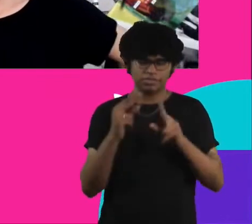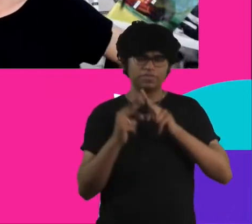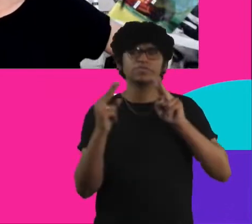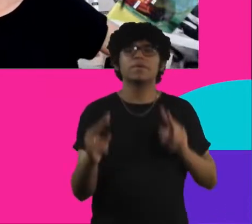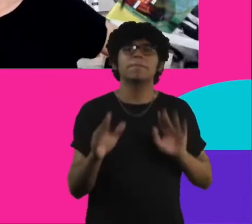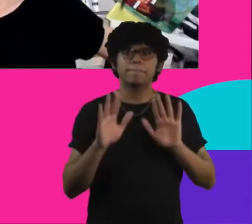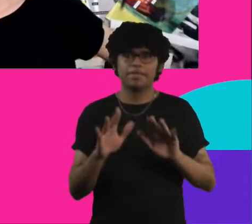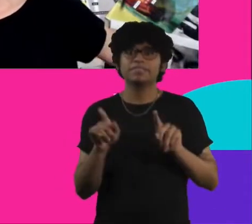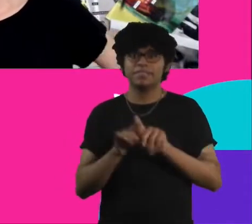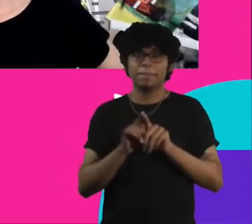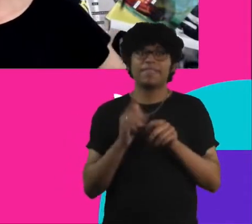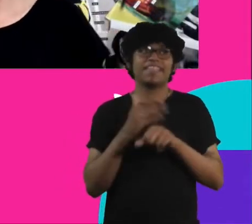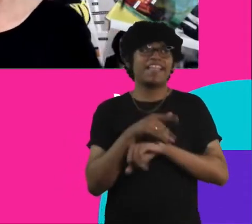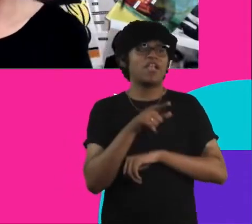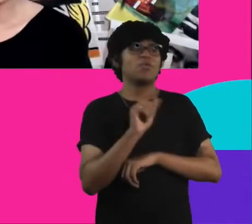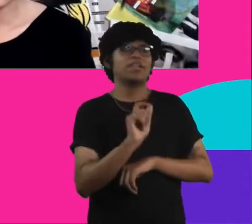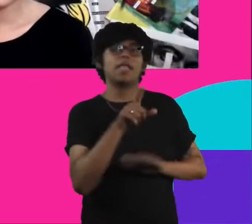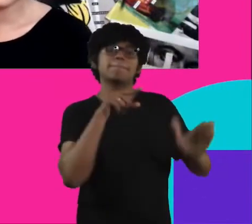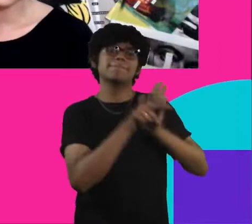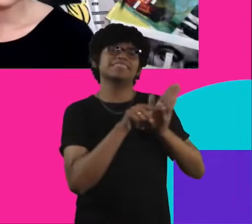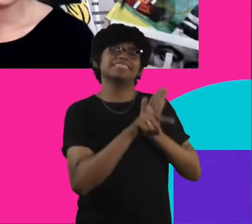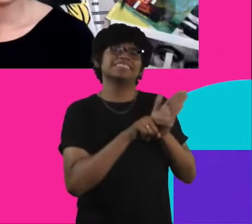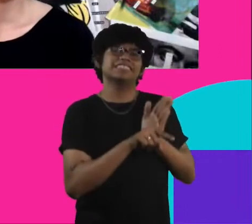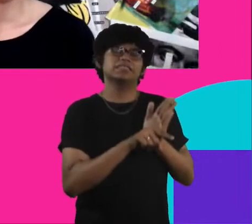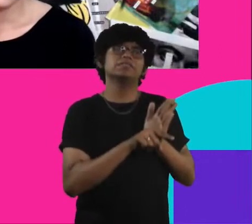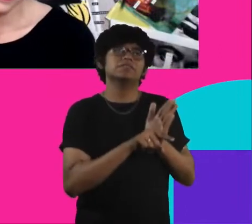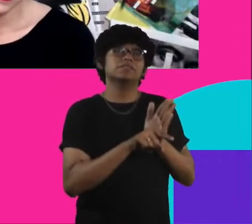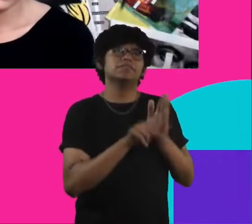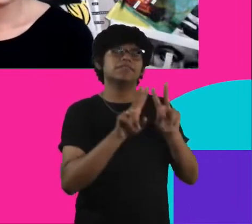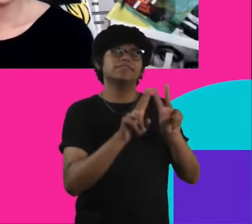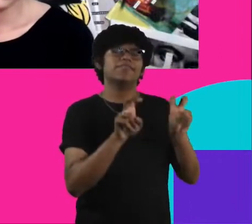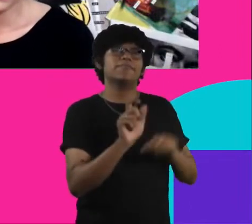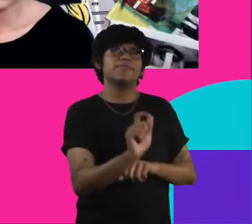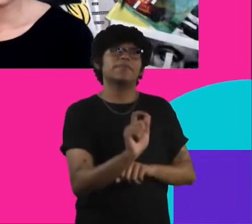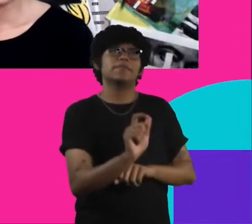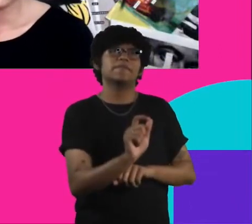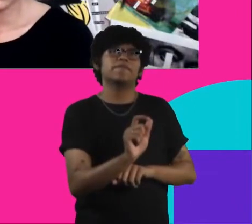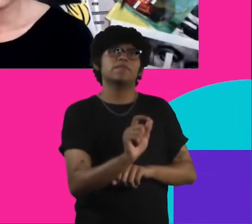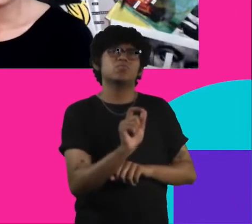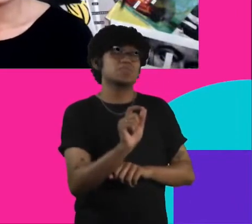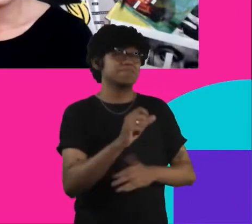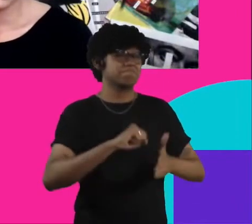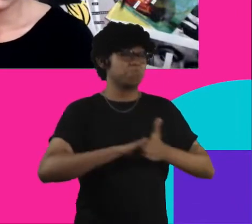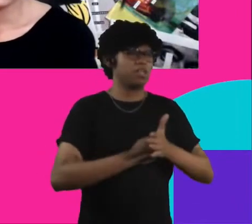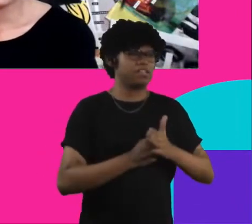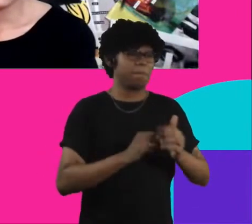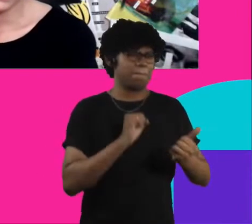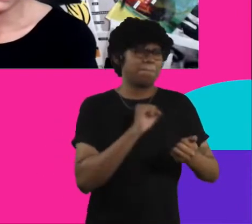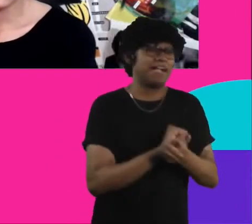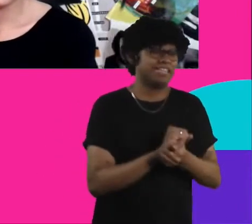também entrei muito nesse lance da pesquisa sobre o que que nos bloqueia na hora de